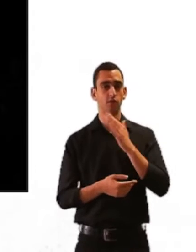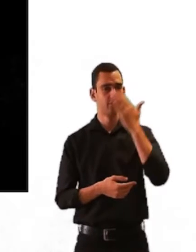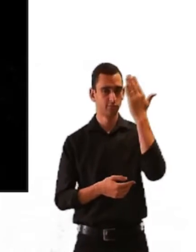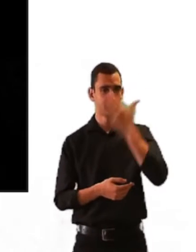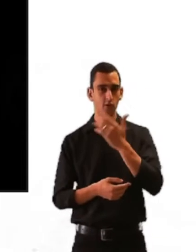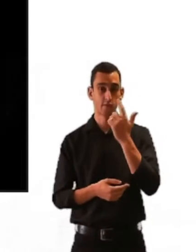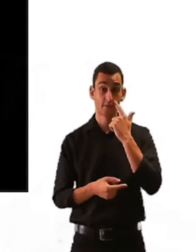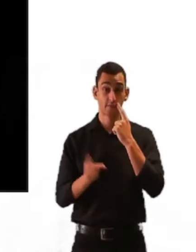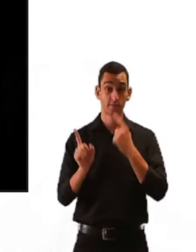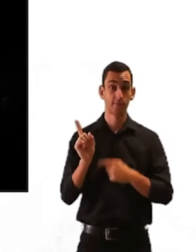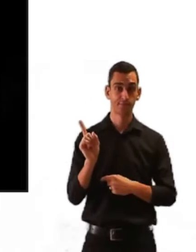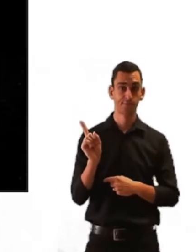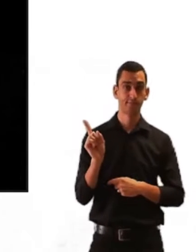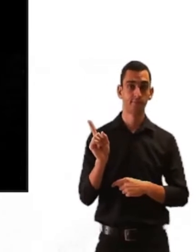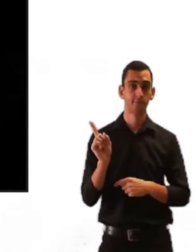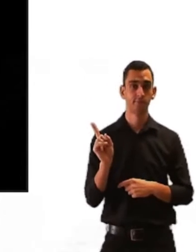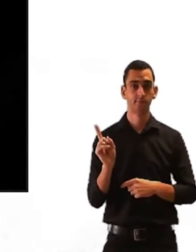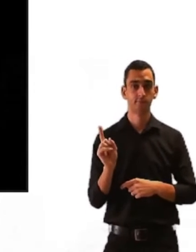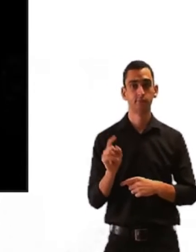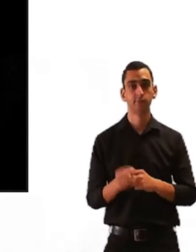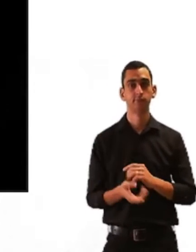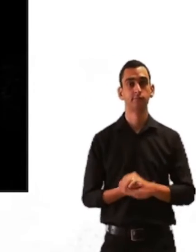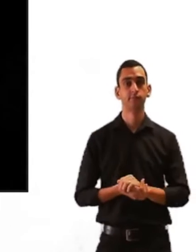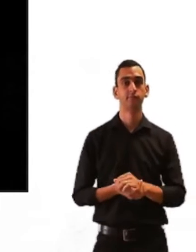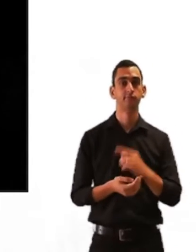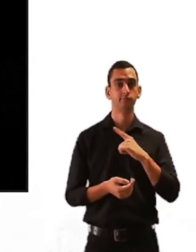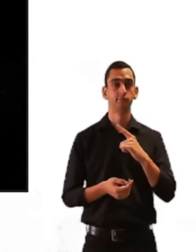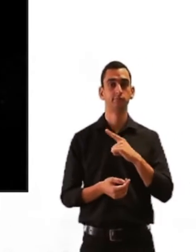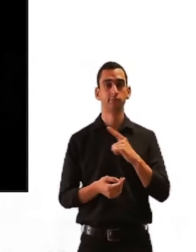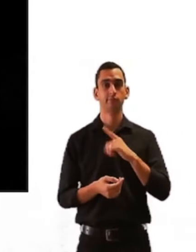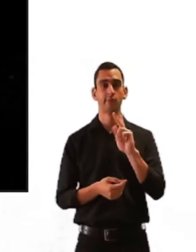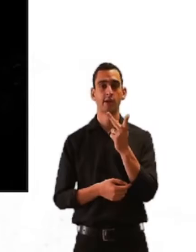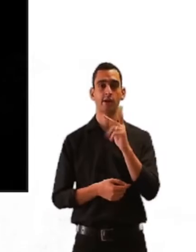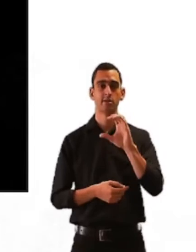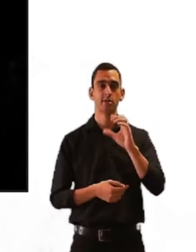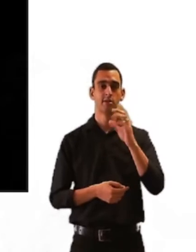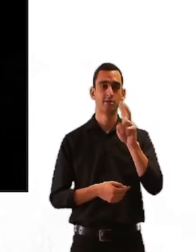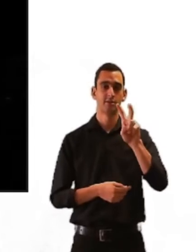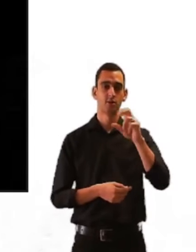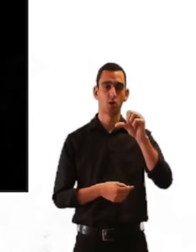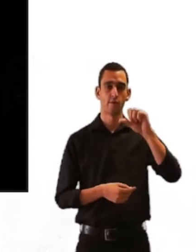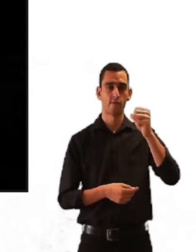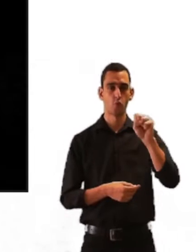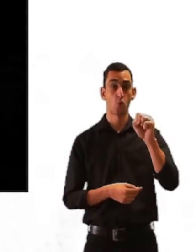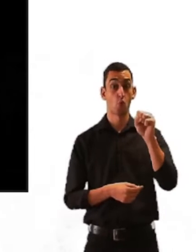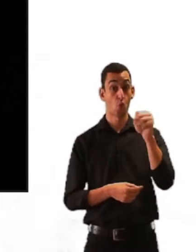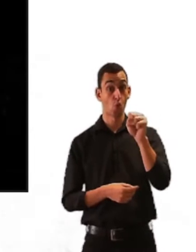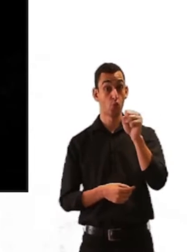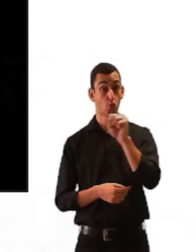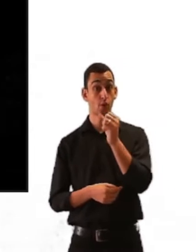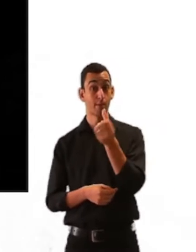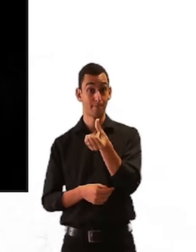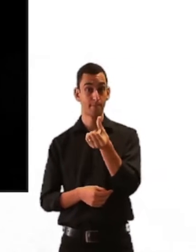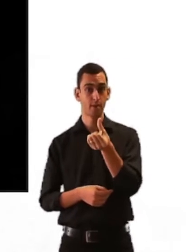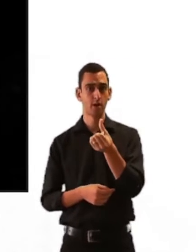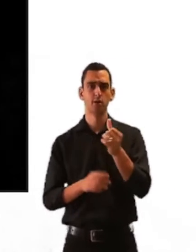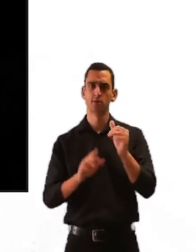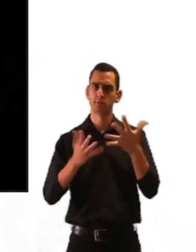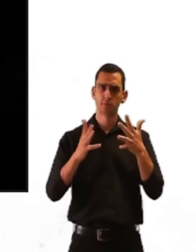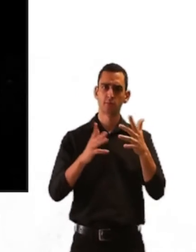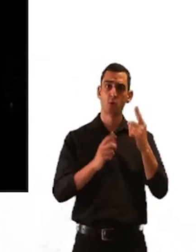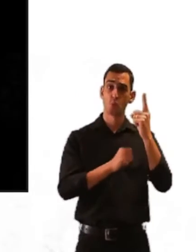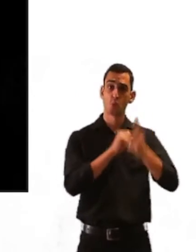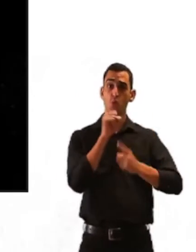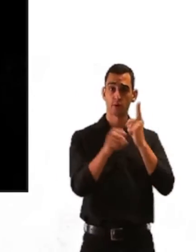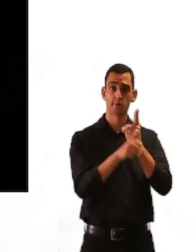memória, e que é o HC 598886. Olha só, ele vai completar um ano amanhã, né? 27 do 10